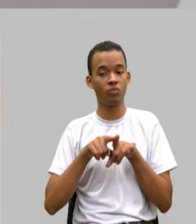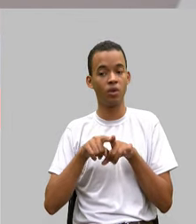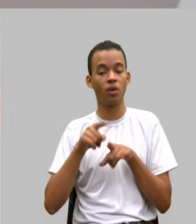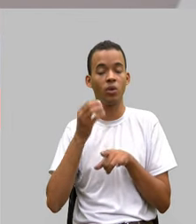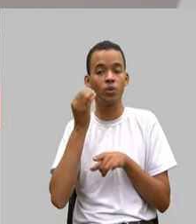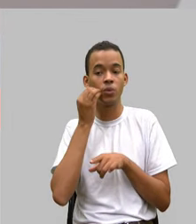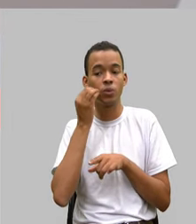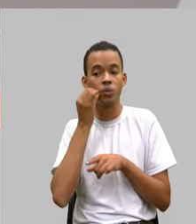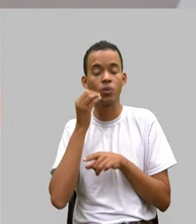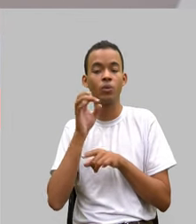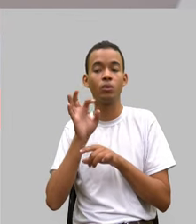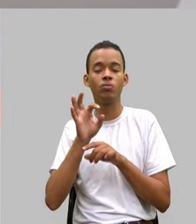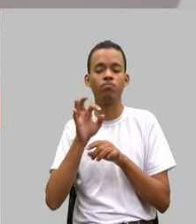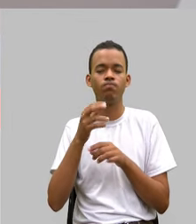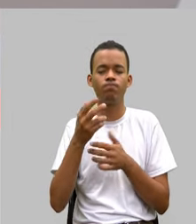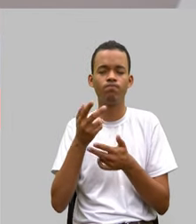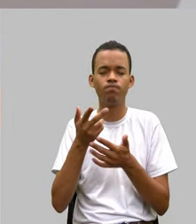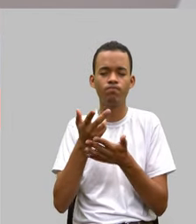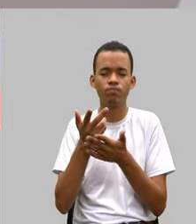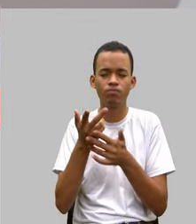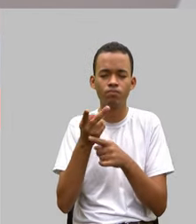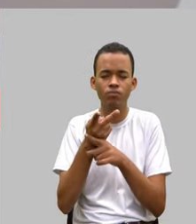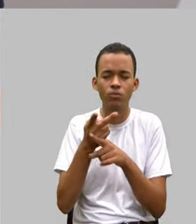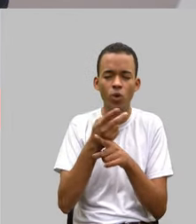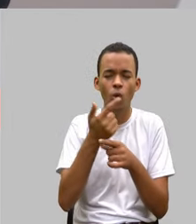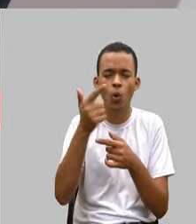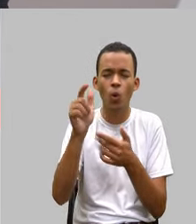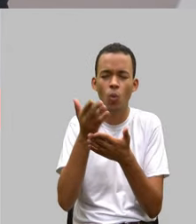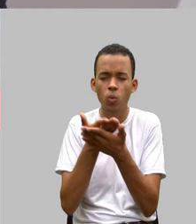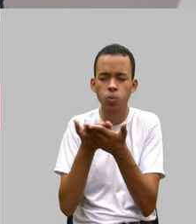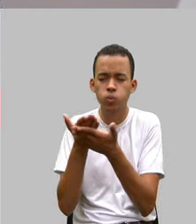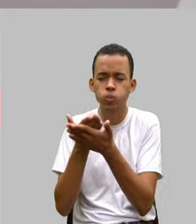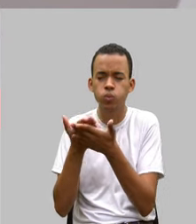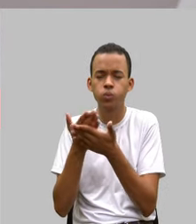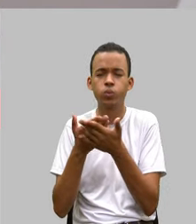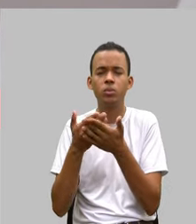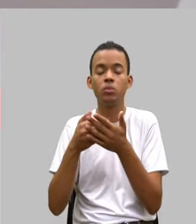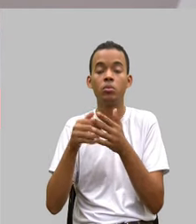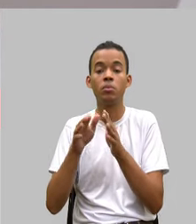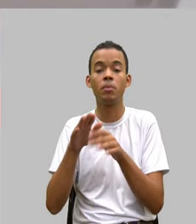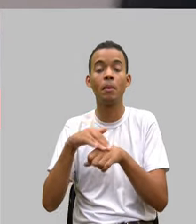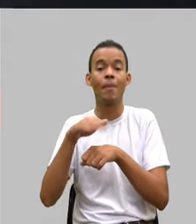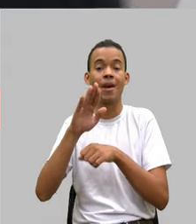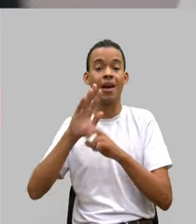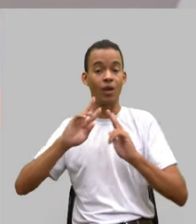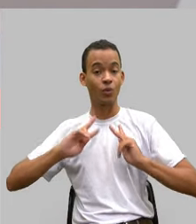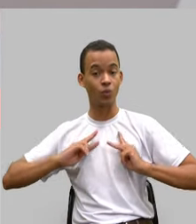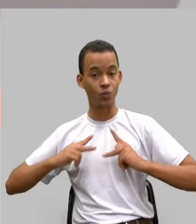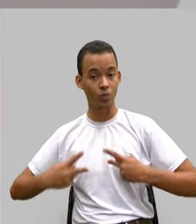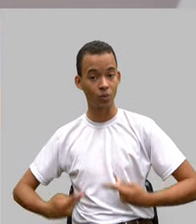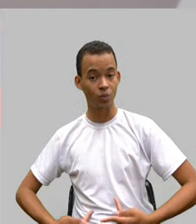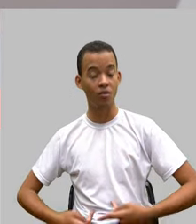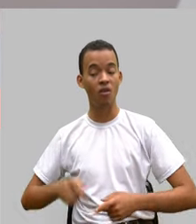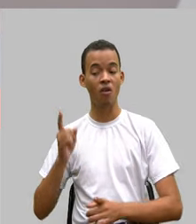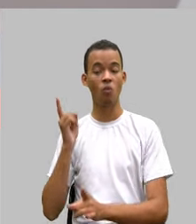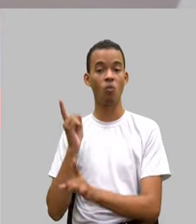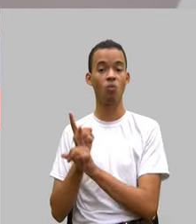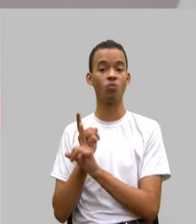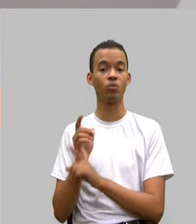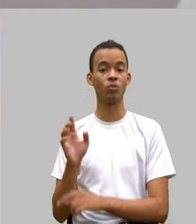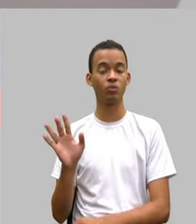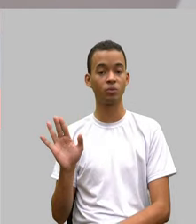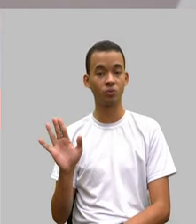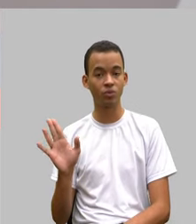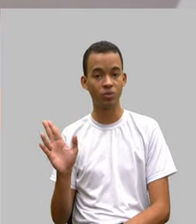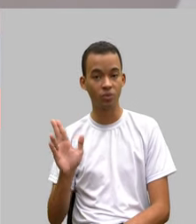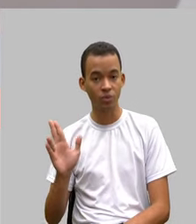cannabis medicinal e deu super certo a agressividade por exemplo que é um dos sintomas e complexos na no Alzheimer